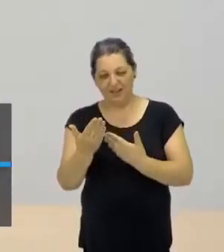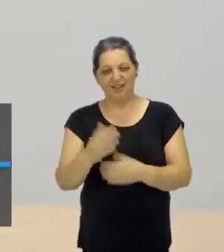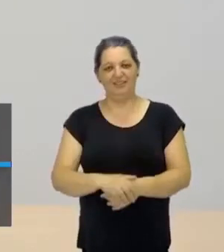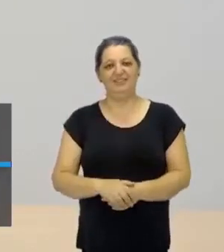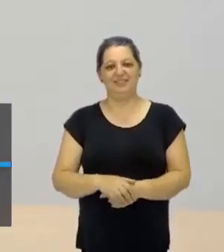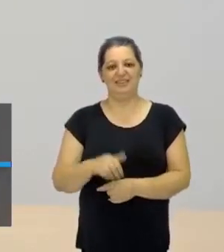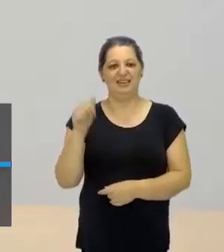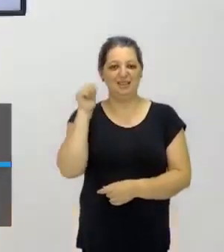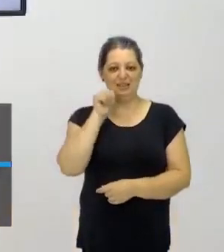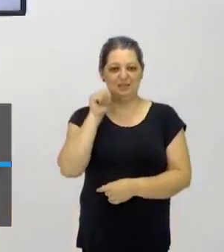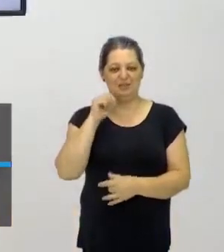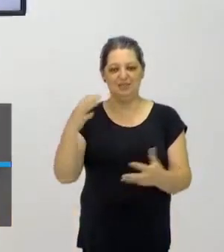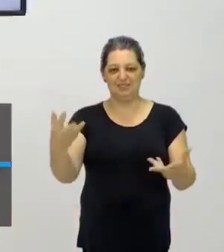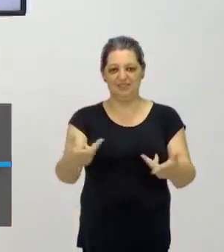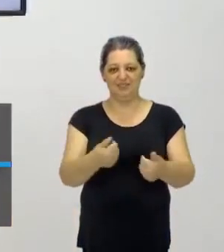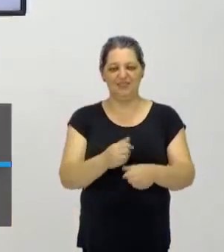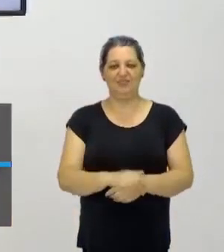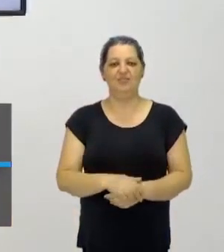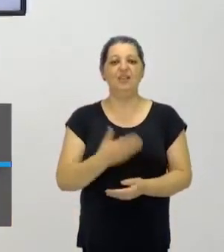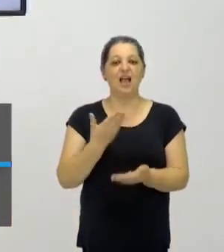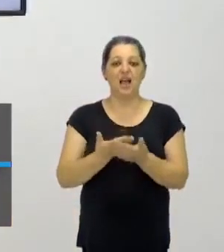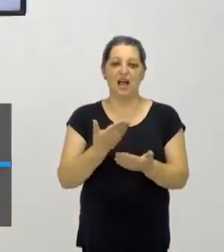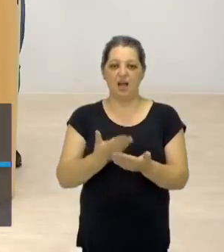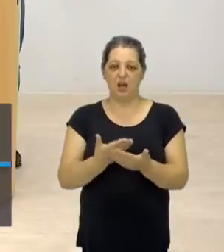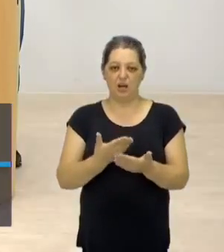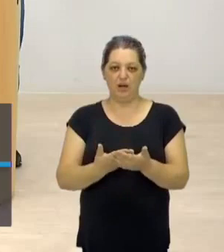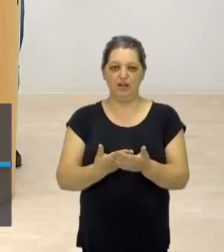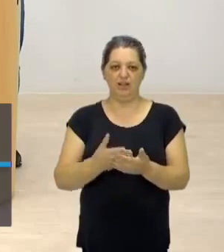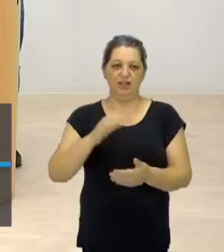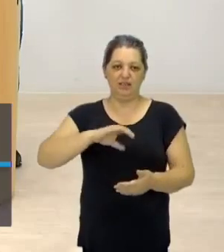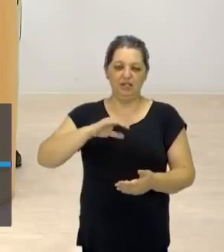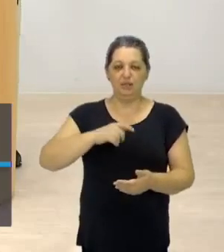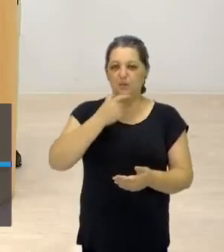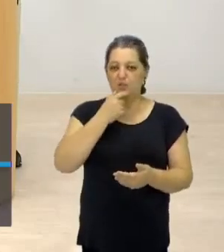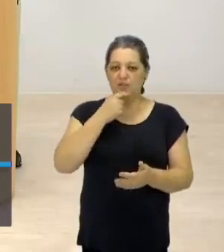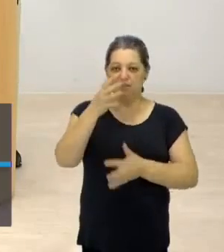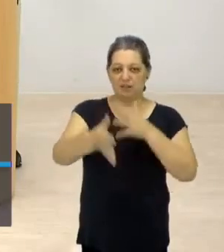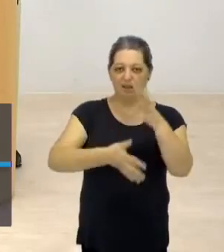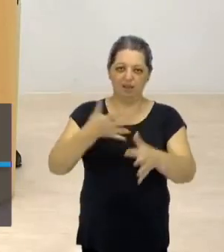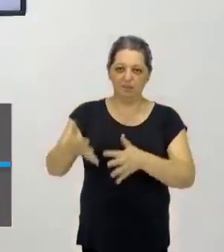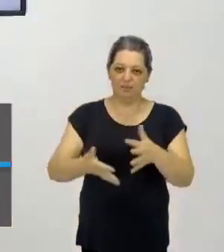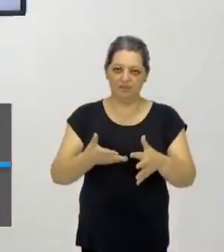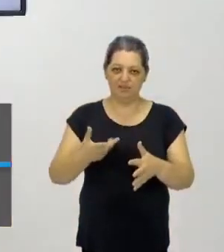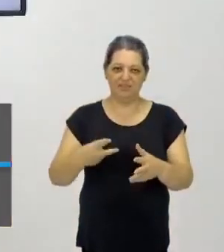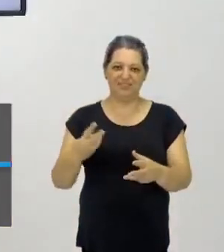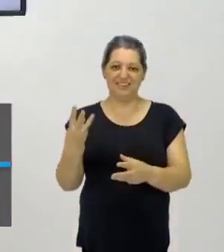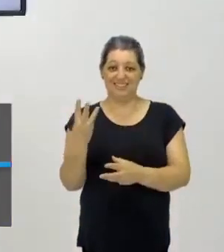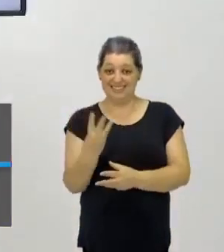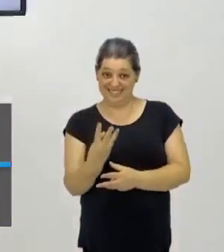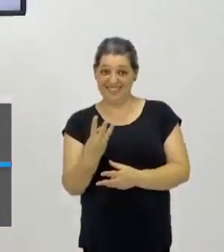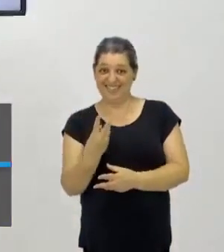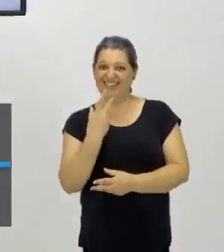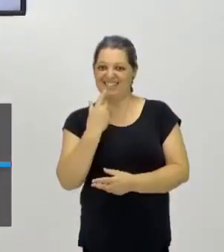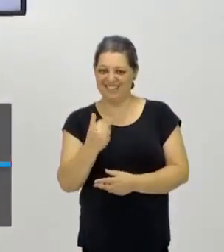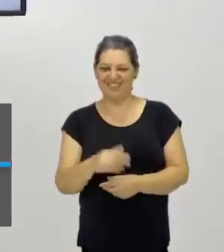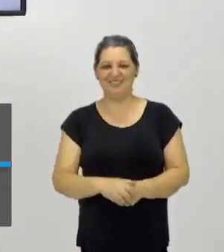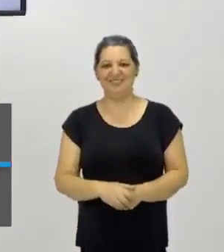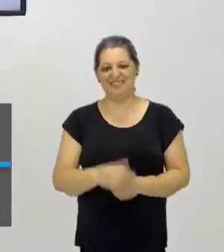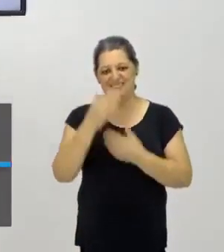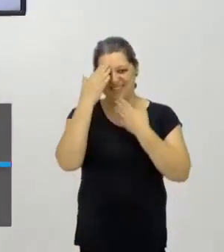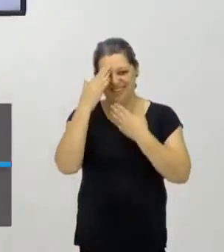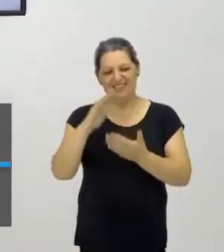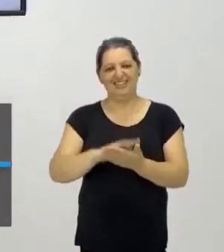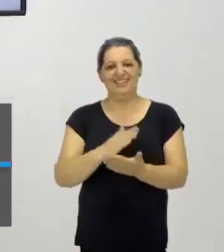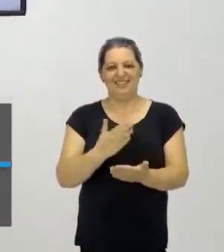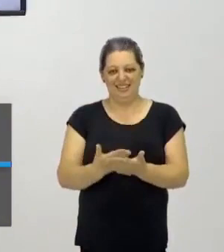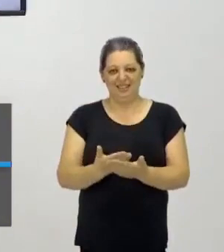meninas são incríveis. Então, nós temos aí uma aula de português, inglês e Libras também, uma aula trilingüe, graças às nossas intérpretes,